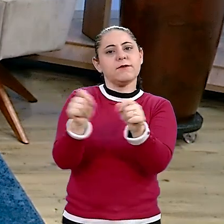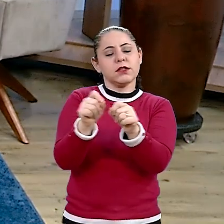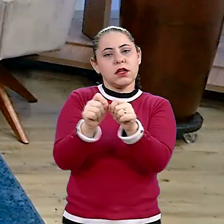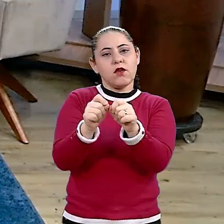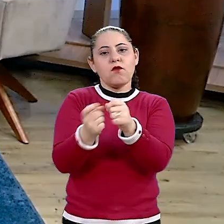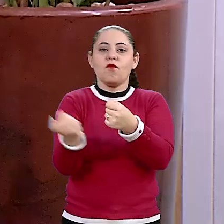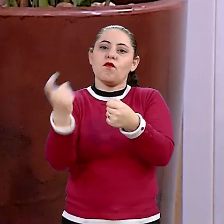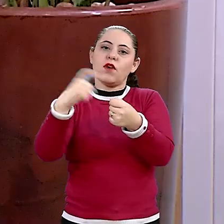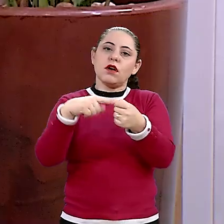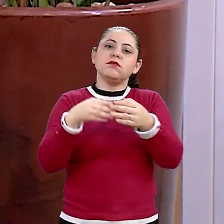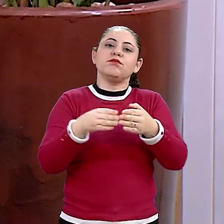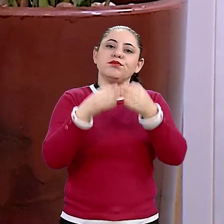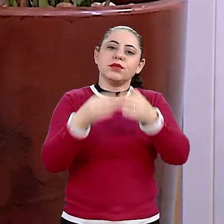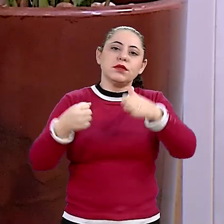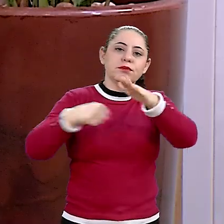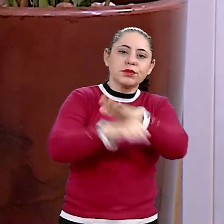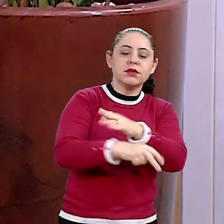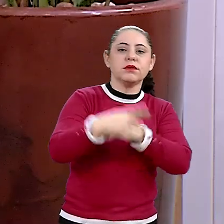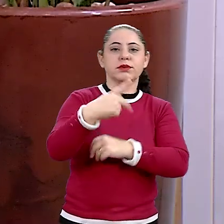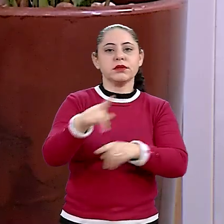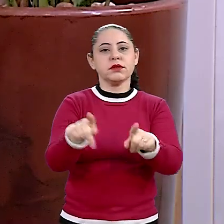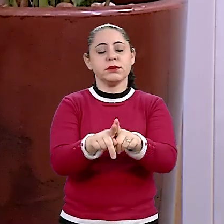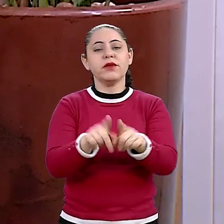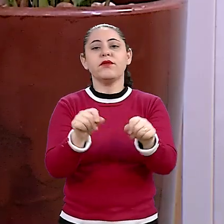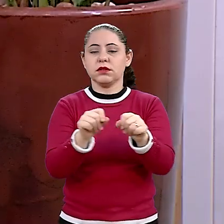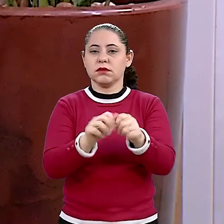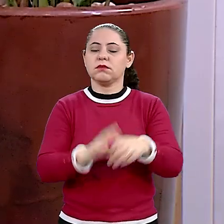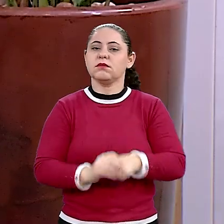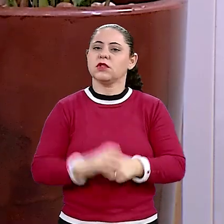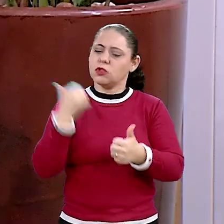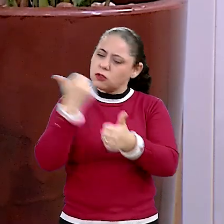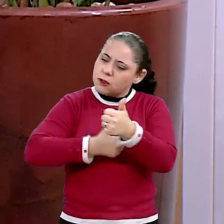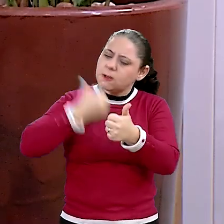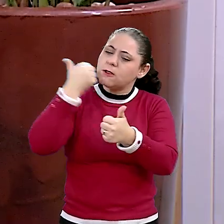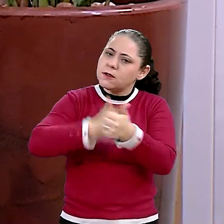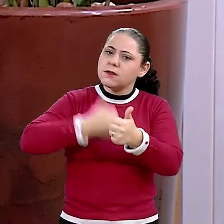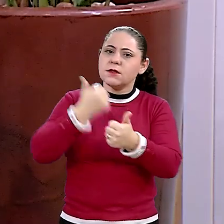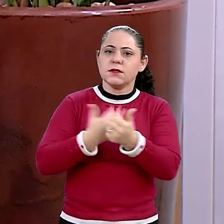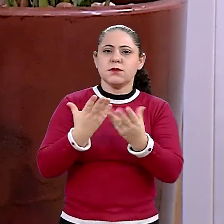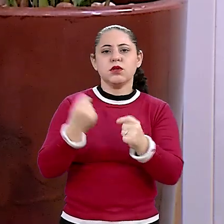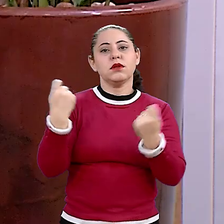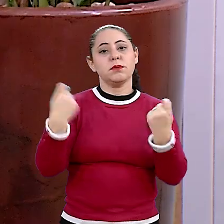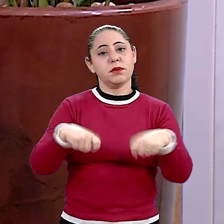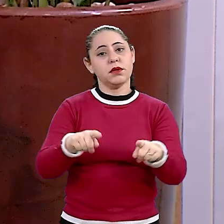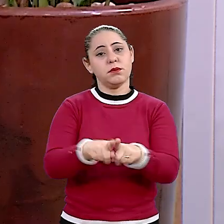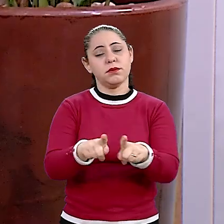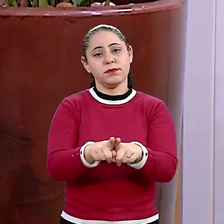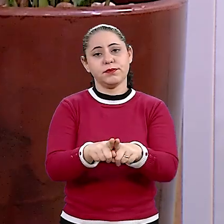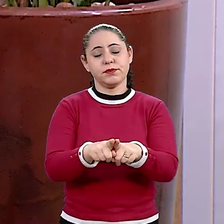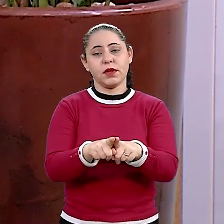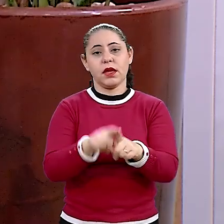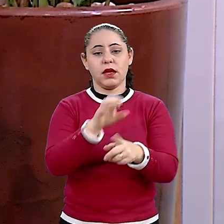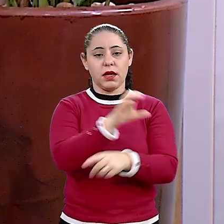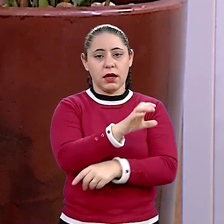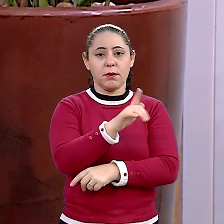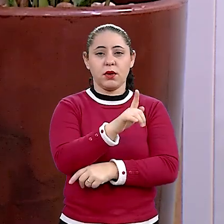voltar a Corumbá, para que a gente possa voltar a Ponta Porã. E eu insisto muito na necessidade, porque o ramal de Campo Grande e Ponta